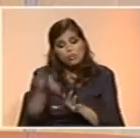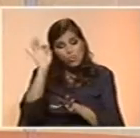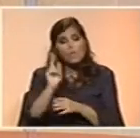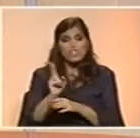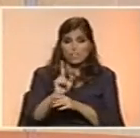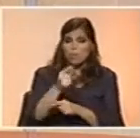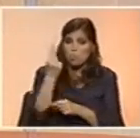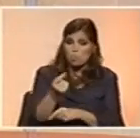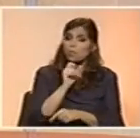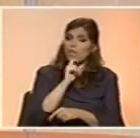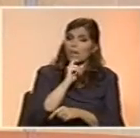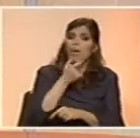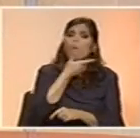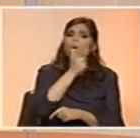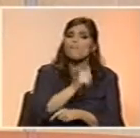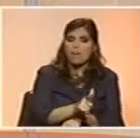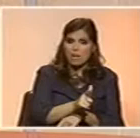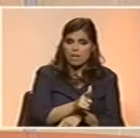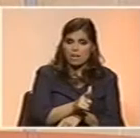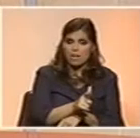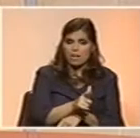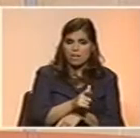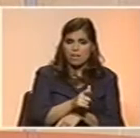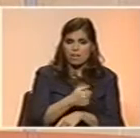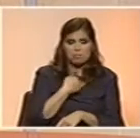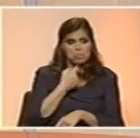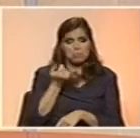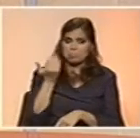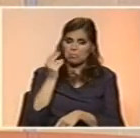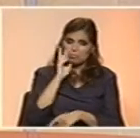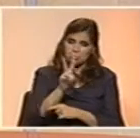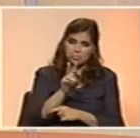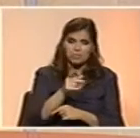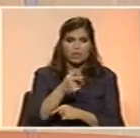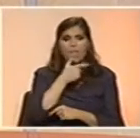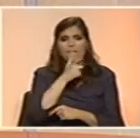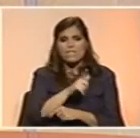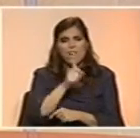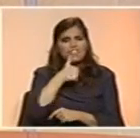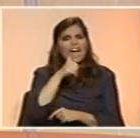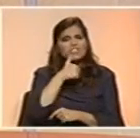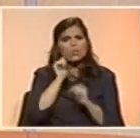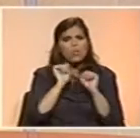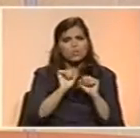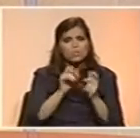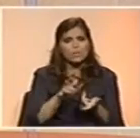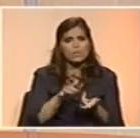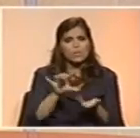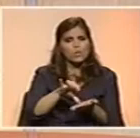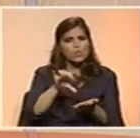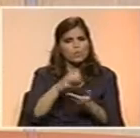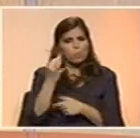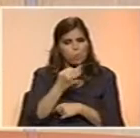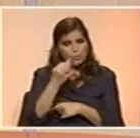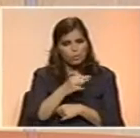mesmo aqueles cafés, ainda não teria reparei nisso, aqueles cafés ou aqueles tascos do centro do Porto já